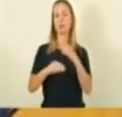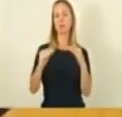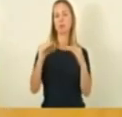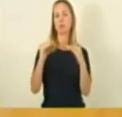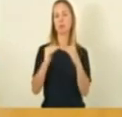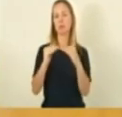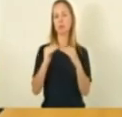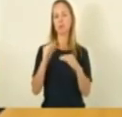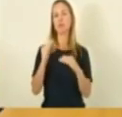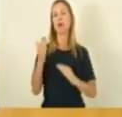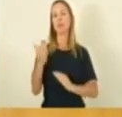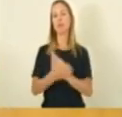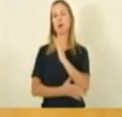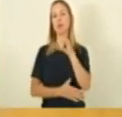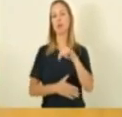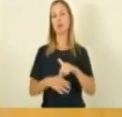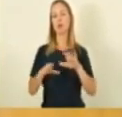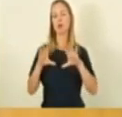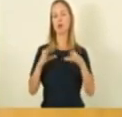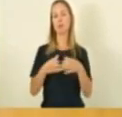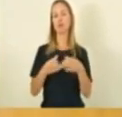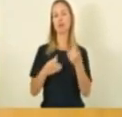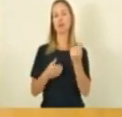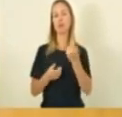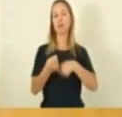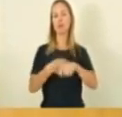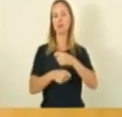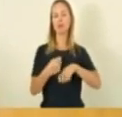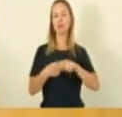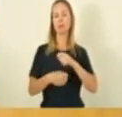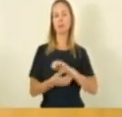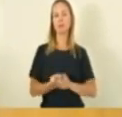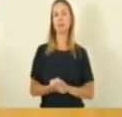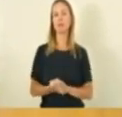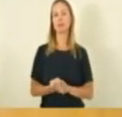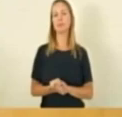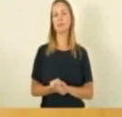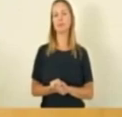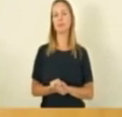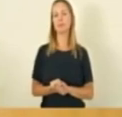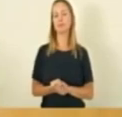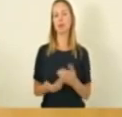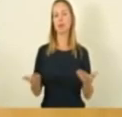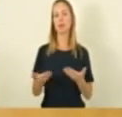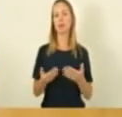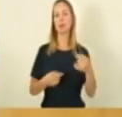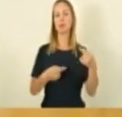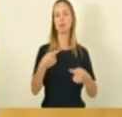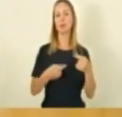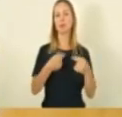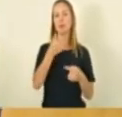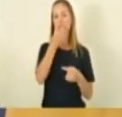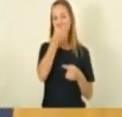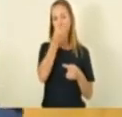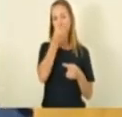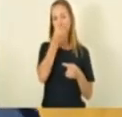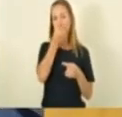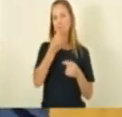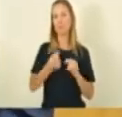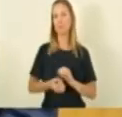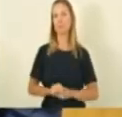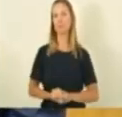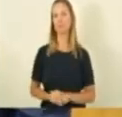pela aprovação aqui na Comissão de Finanças. É o relatório e eu coloco em discussão.